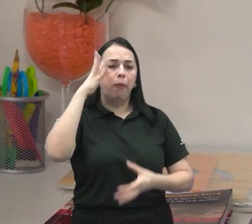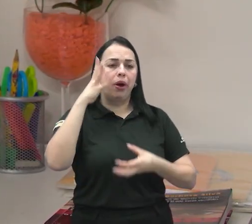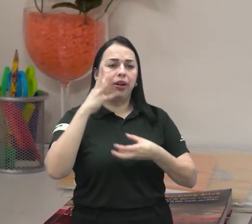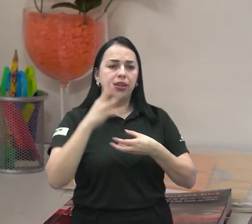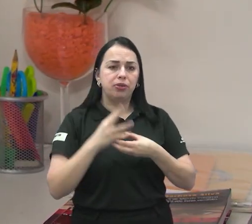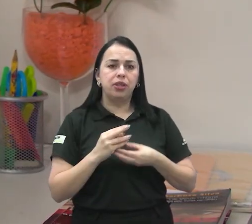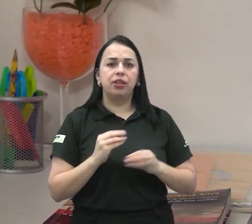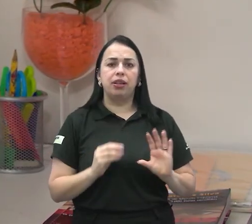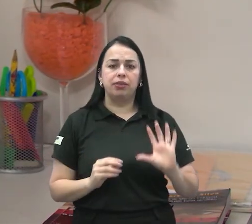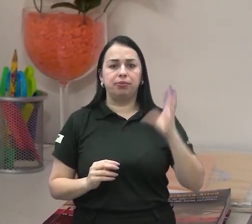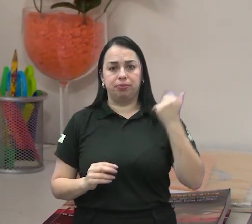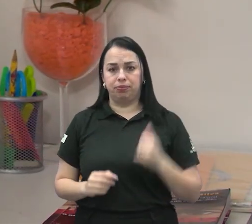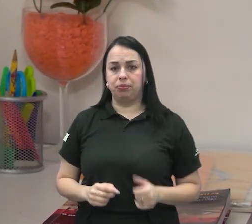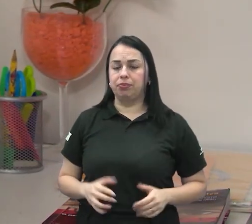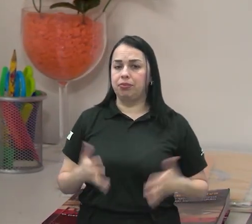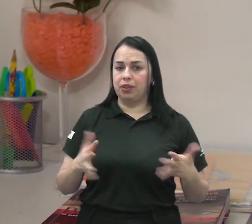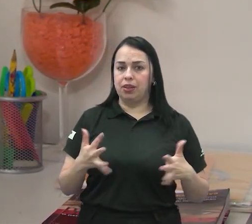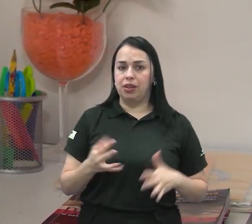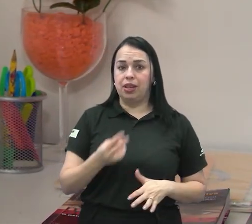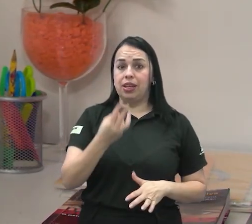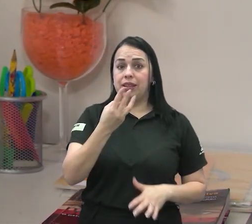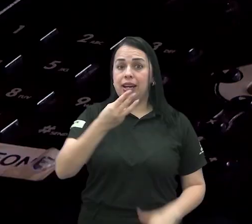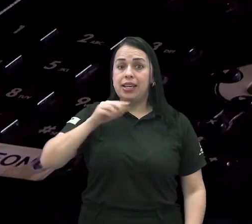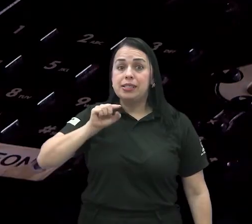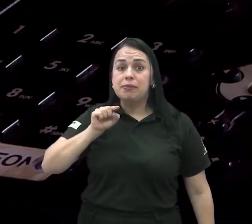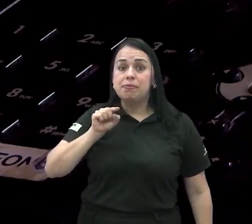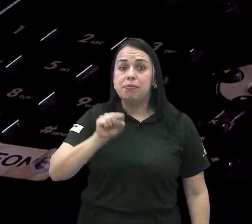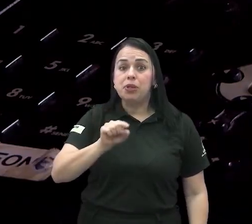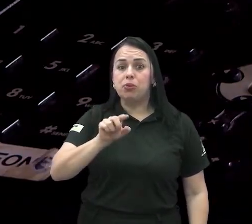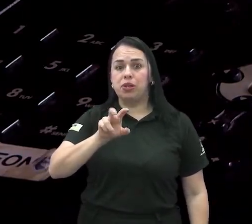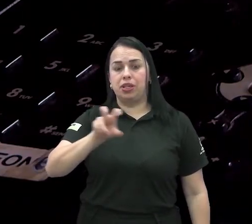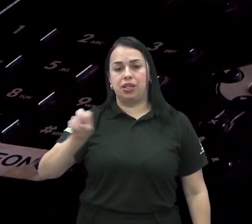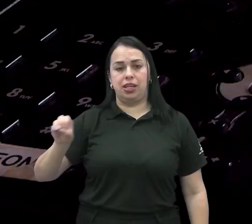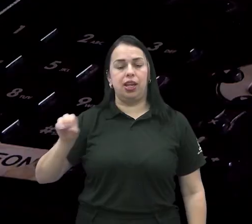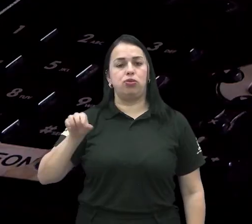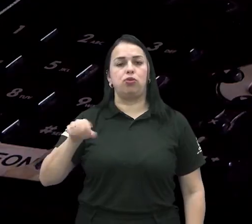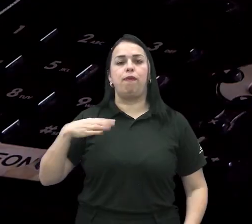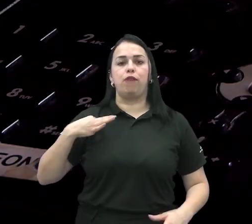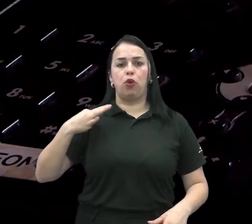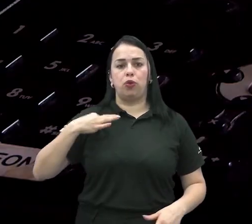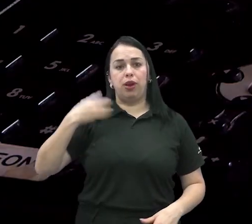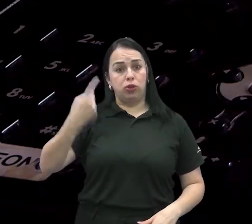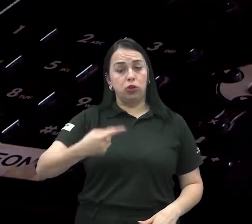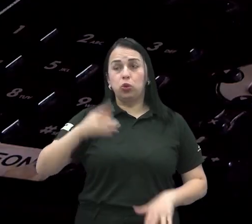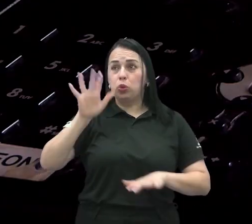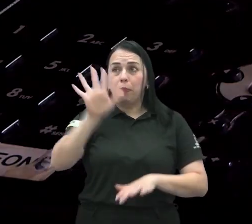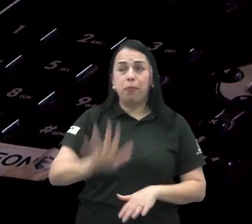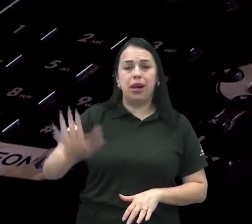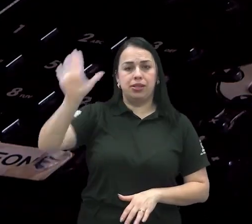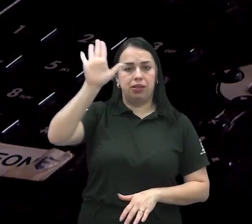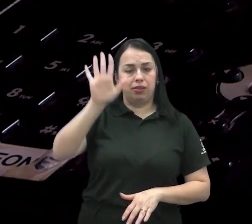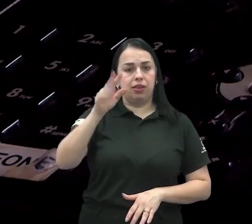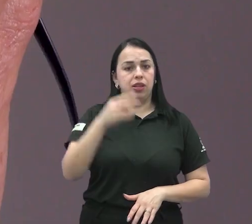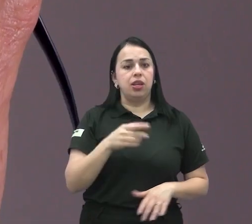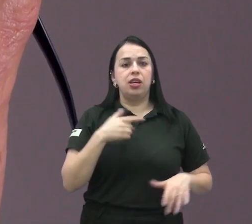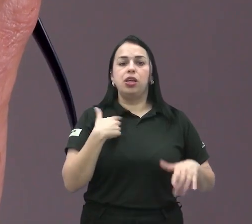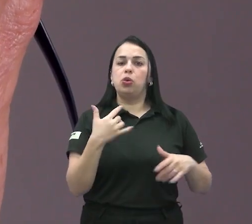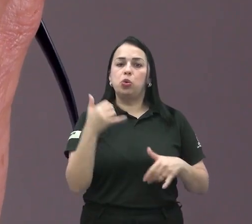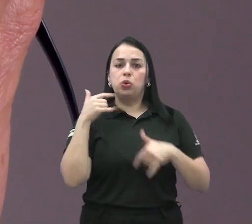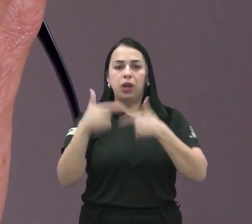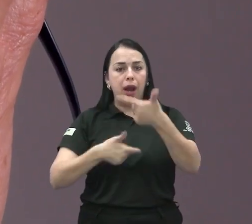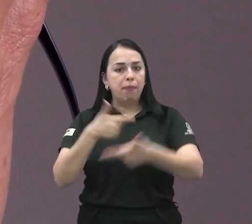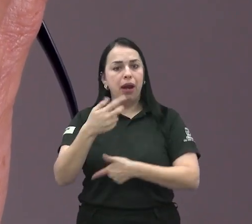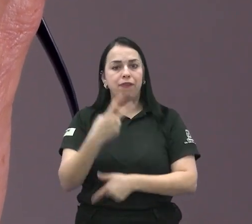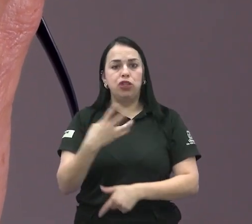nós procuramos entender a situação dela. São mais de 3.500 voluntários no Brasil. O